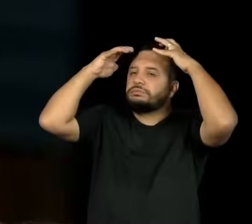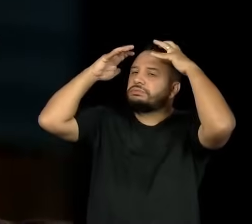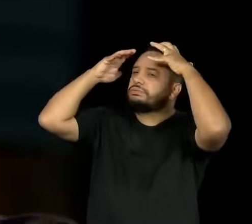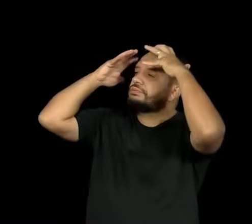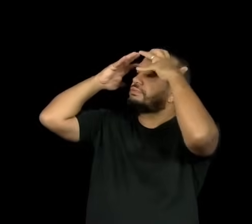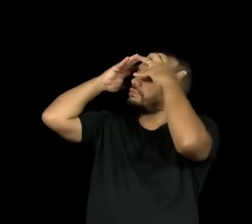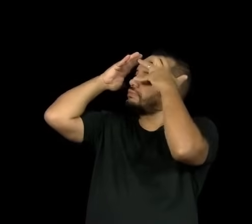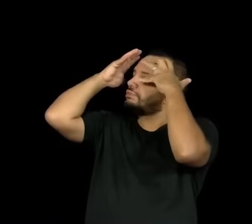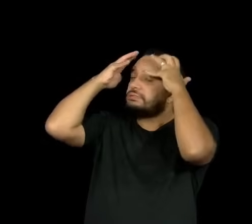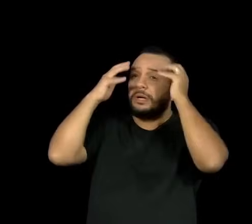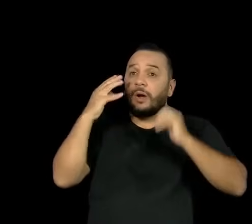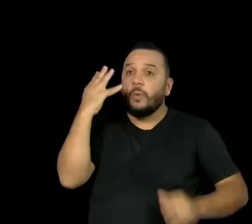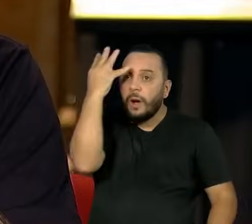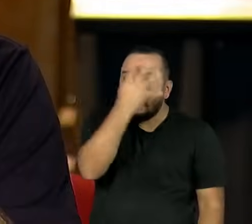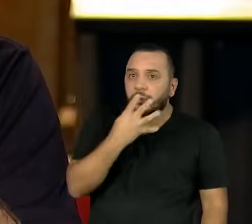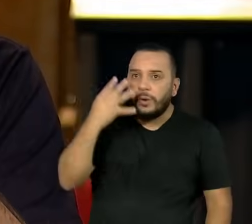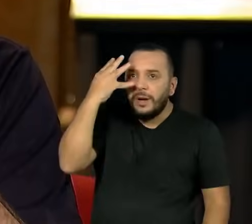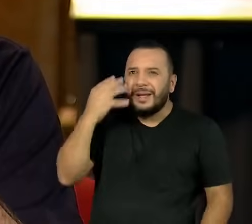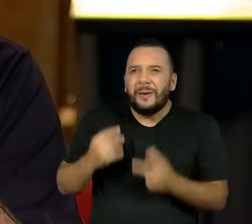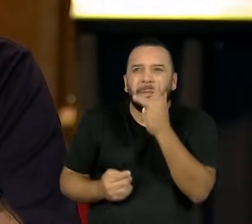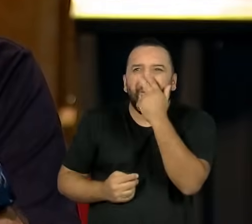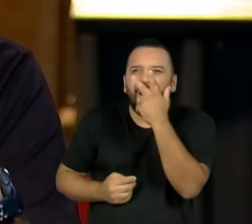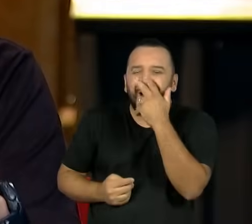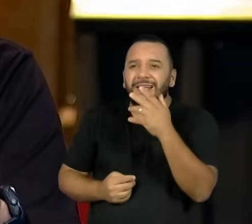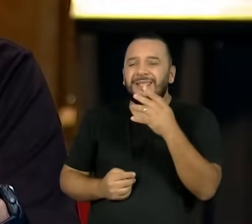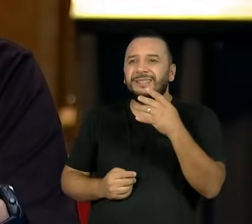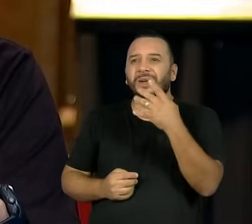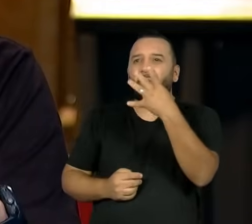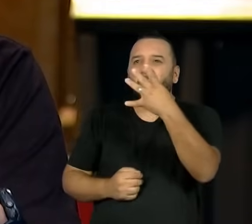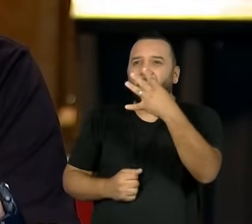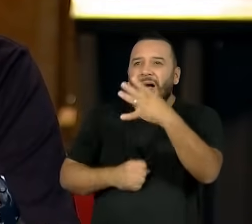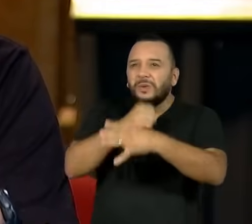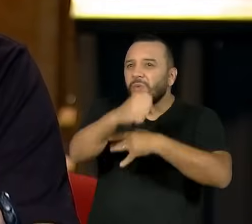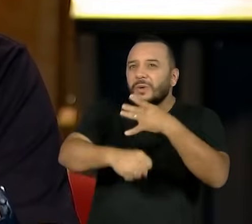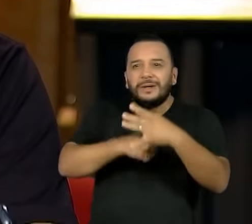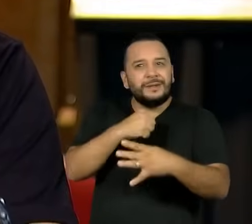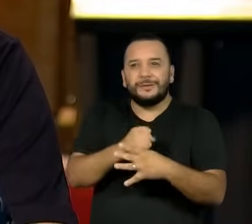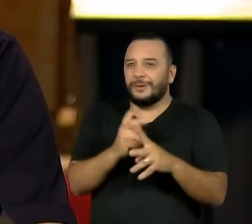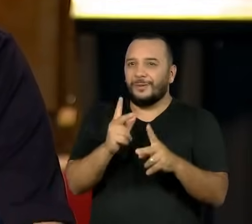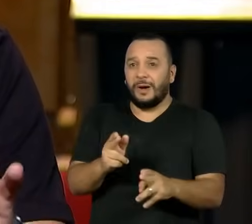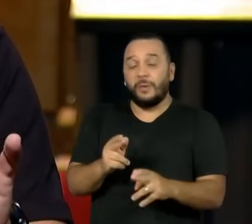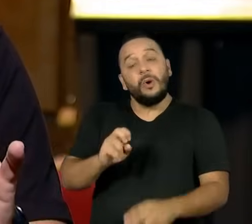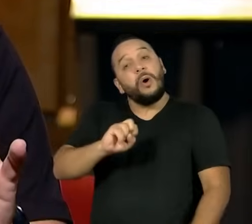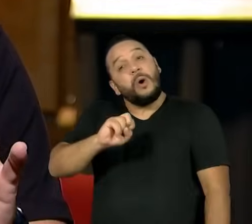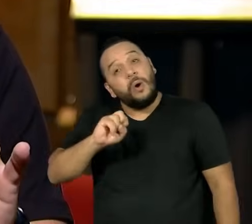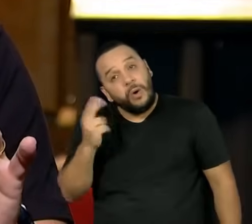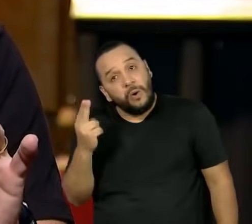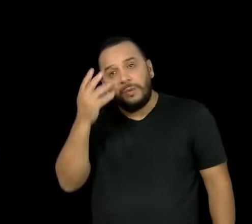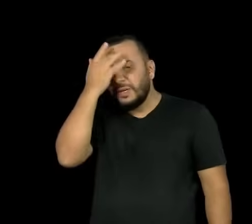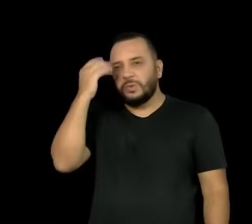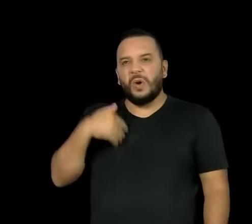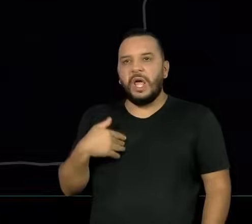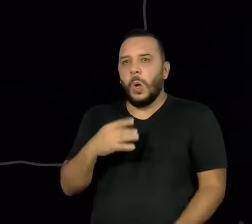terapia. Ou eu odiei a experiência, pelo mesmo motivo que eu odeio terapia.